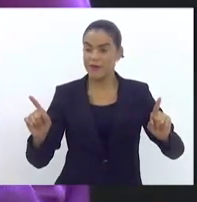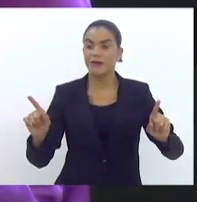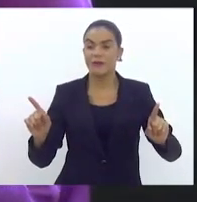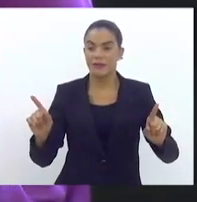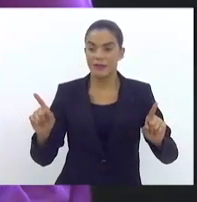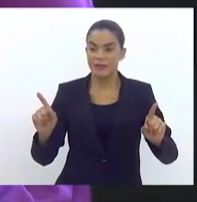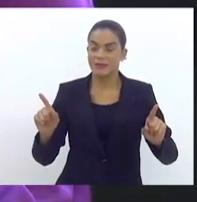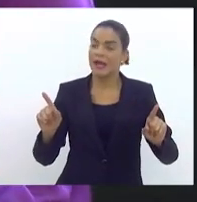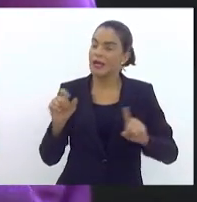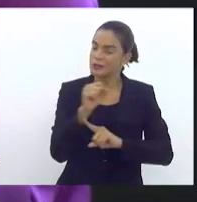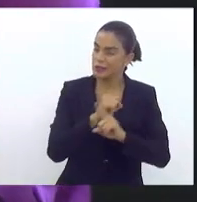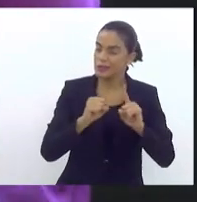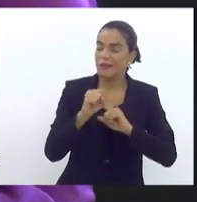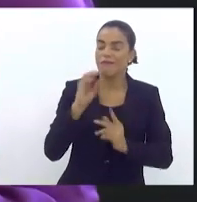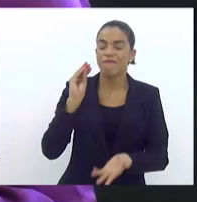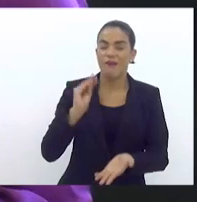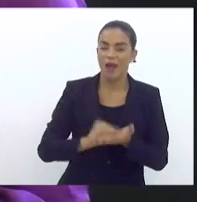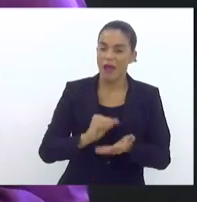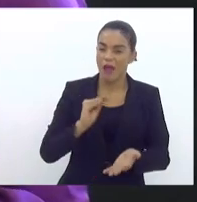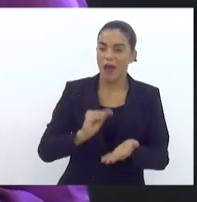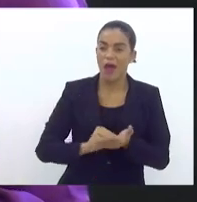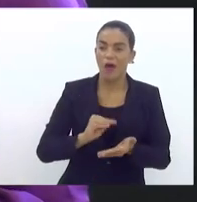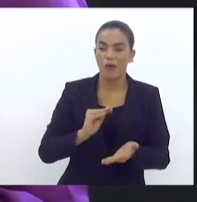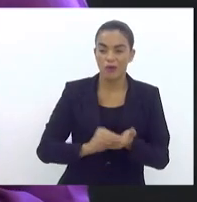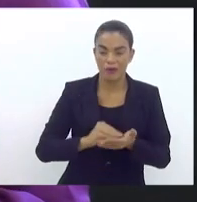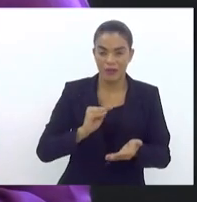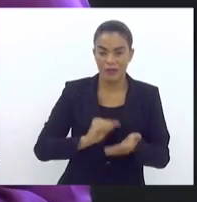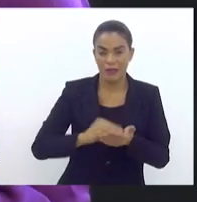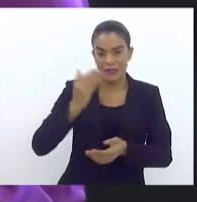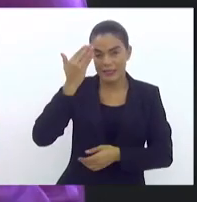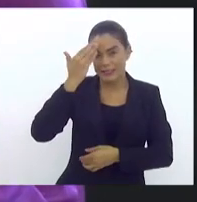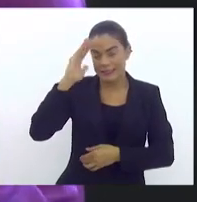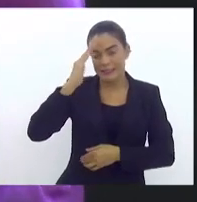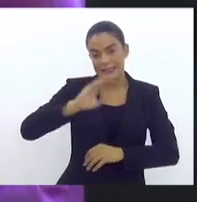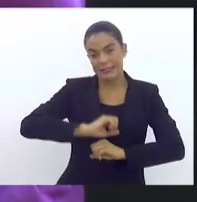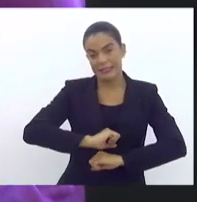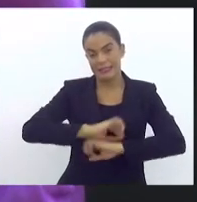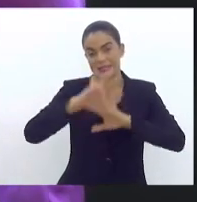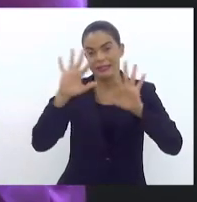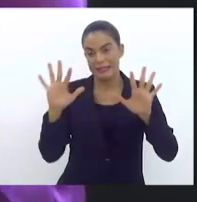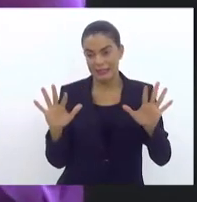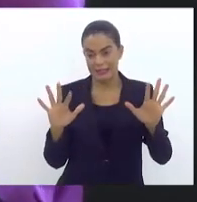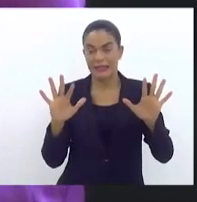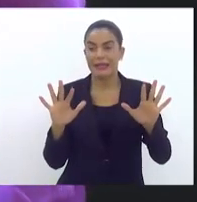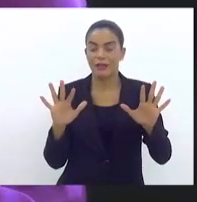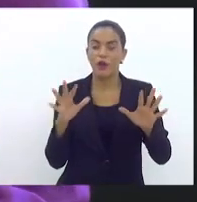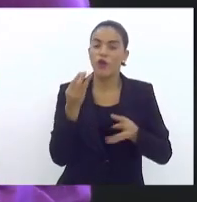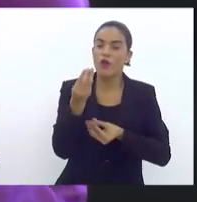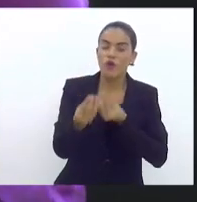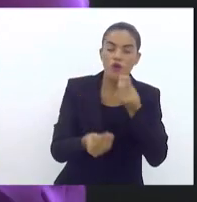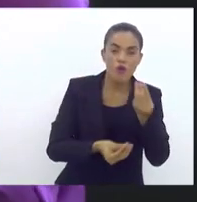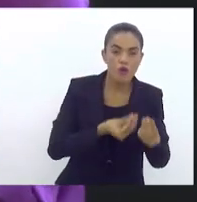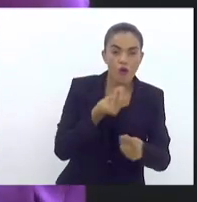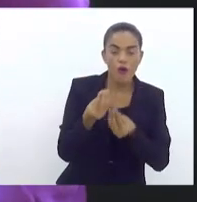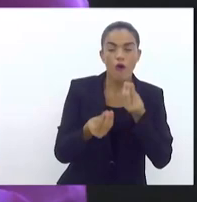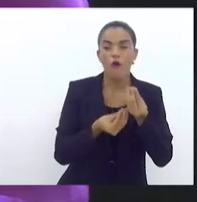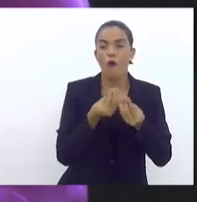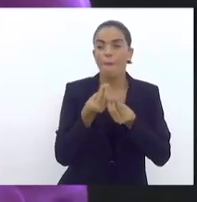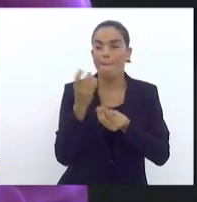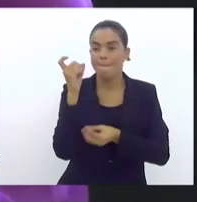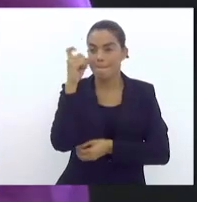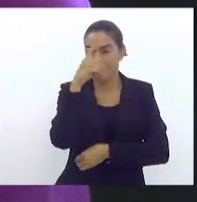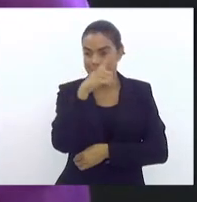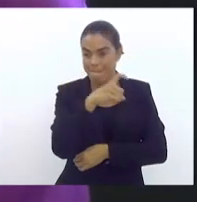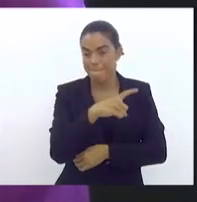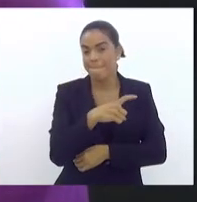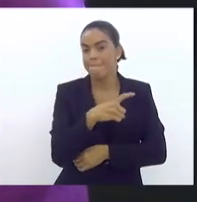a sociedade como todo ainda tem dificuldade de entender e a gente precisa também pensar em Como divulgar em como massificar